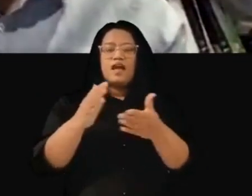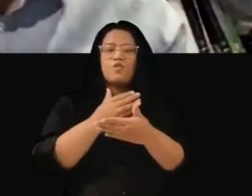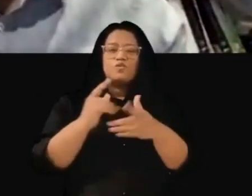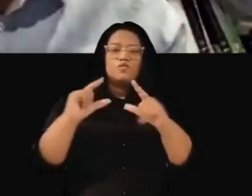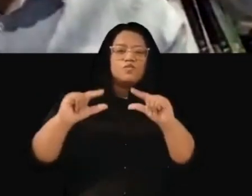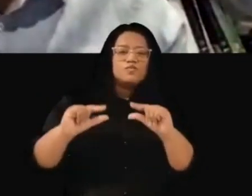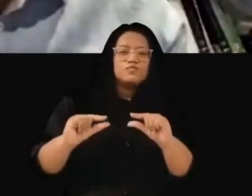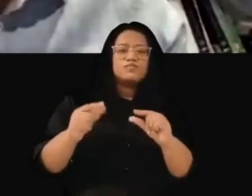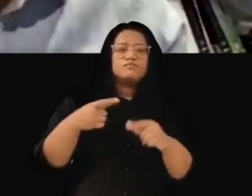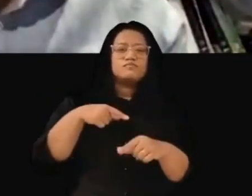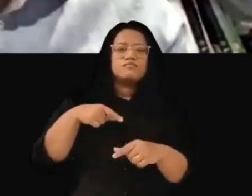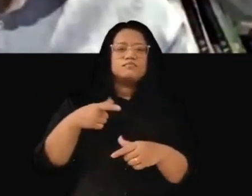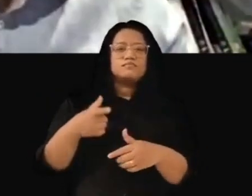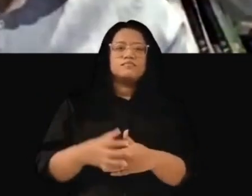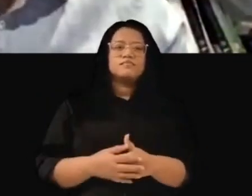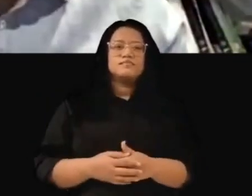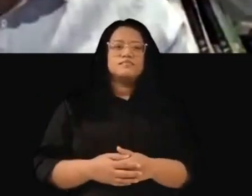né?